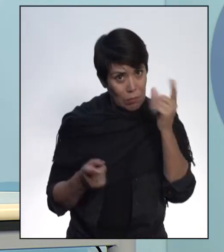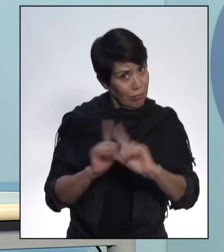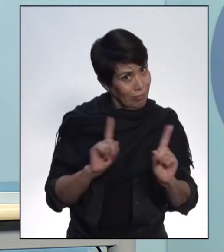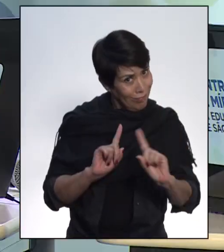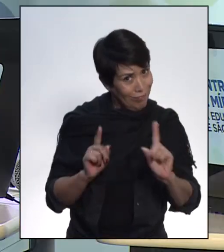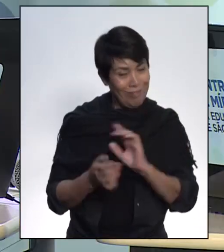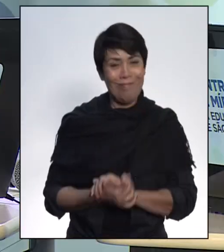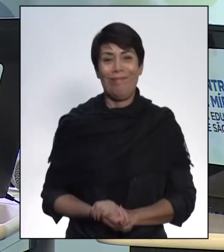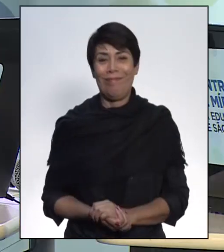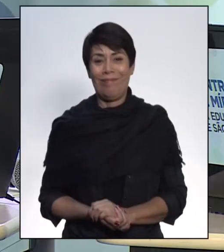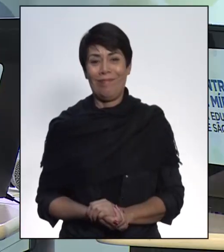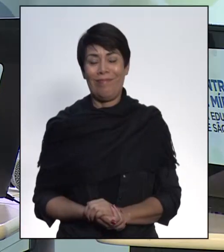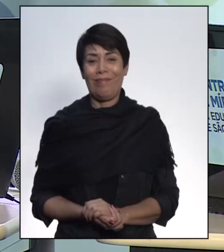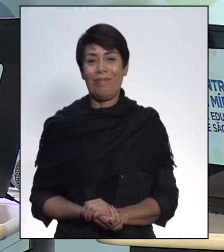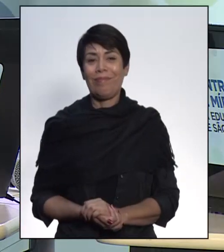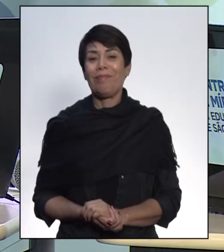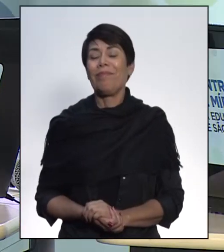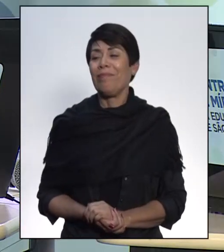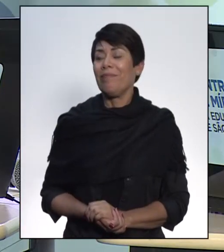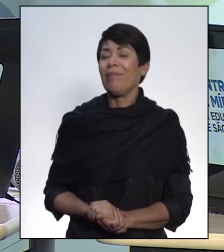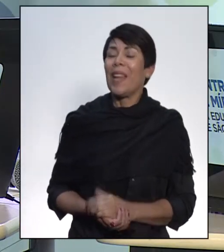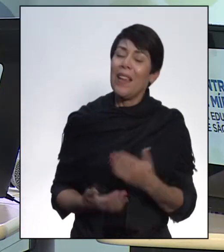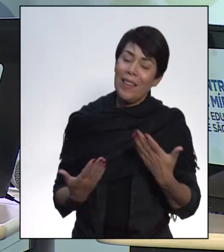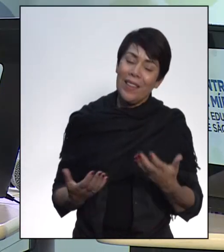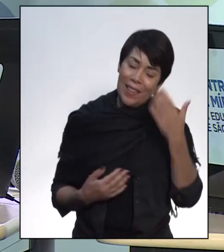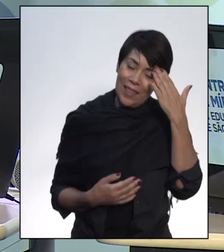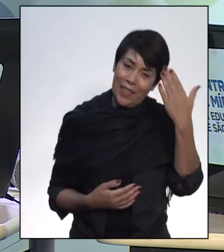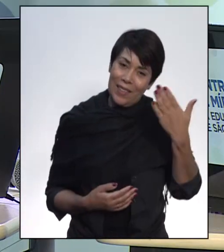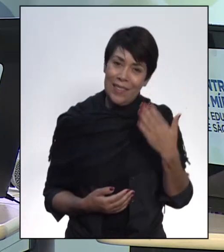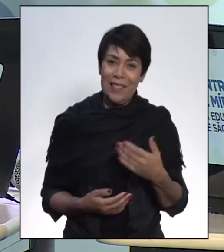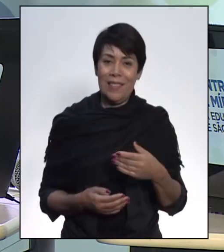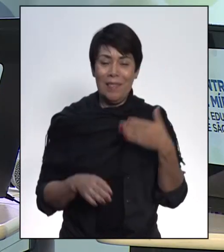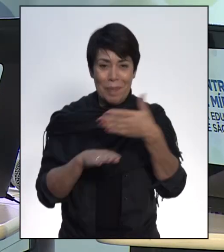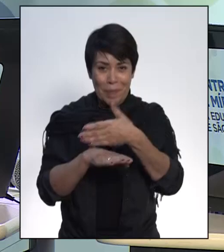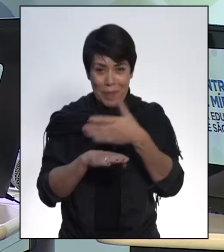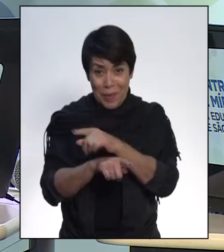Alguma coisa, professora? Não, é só. Pessoal, gostaria de agradecer. Muito obrigada